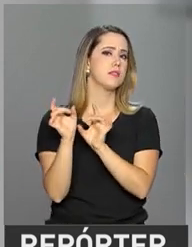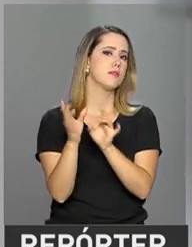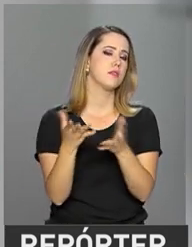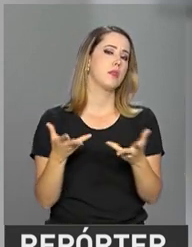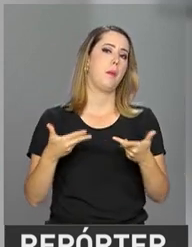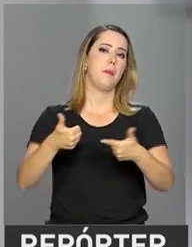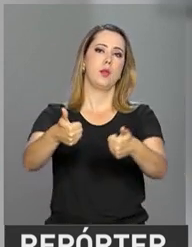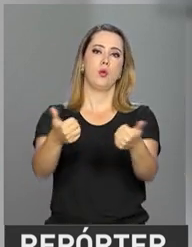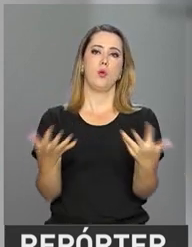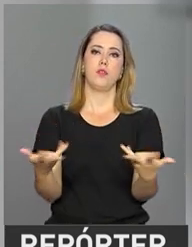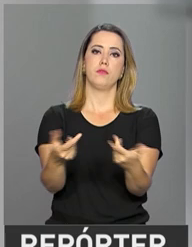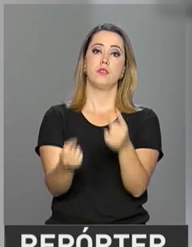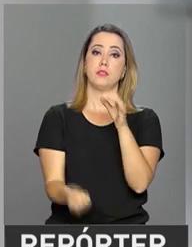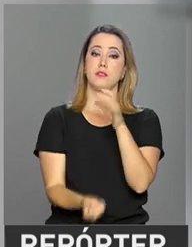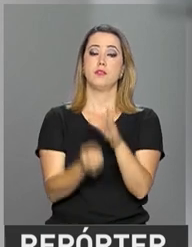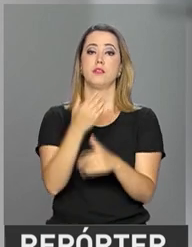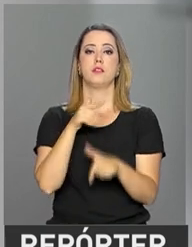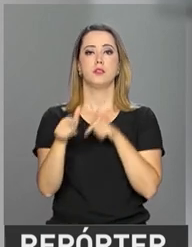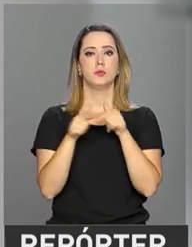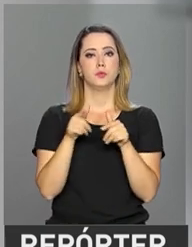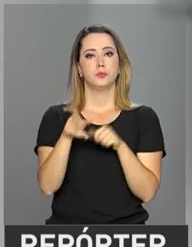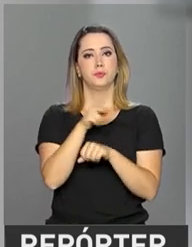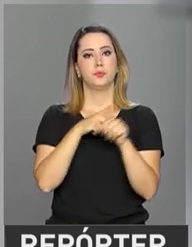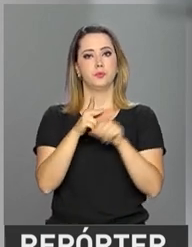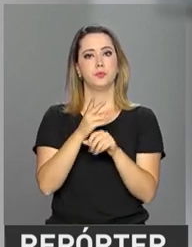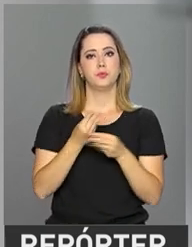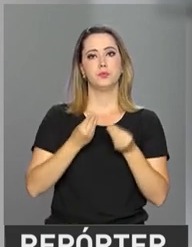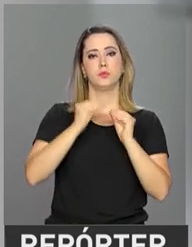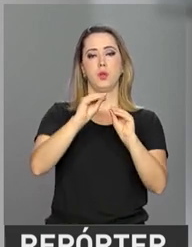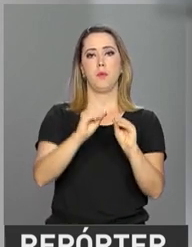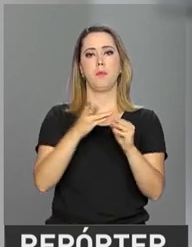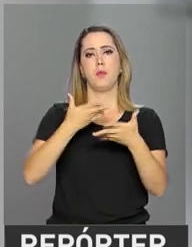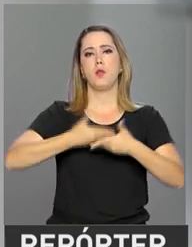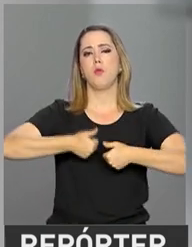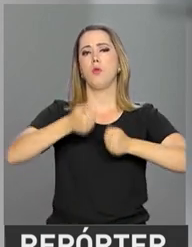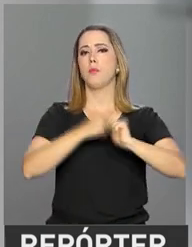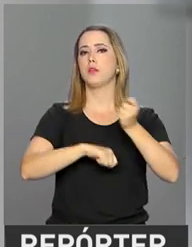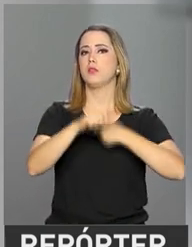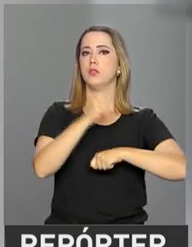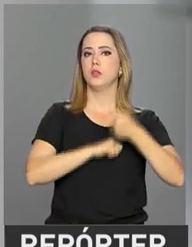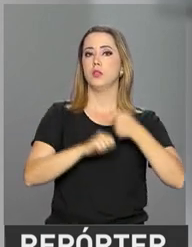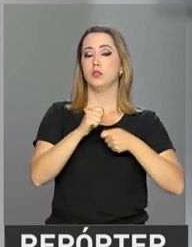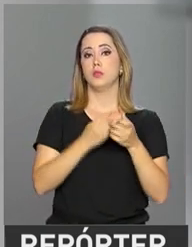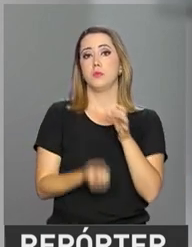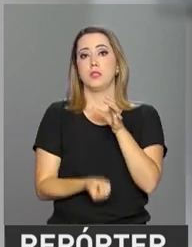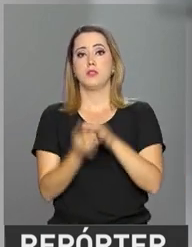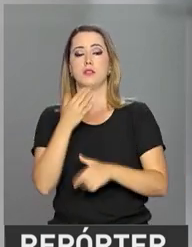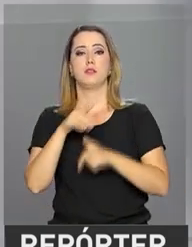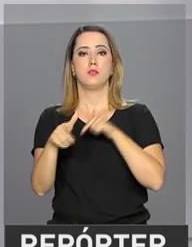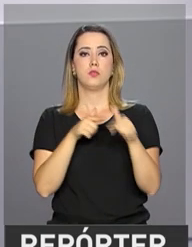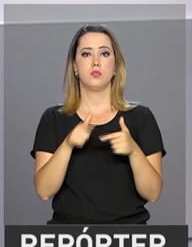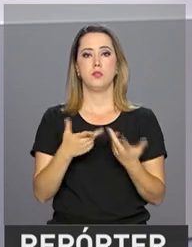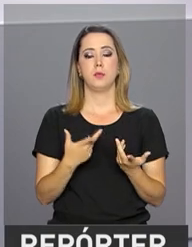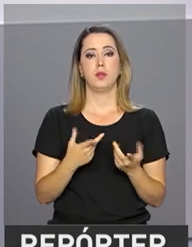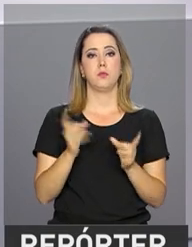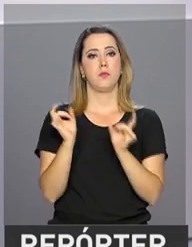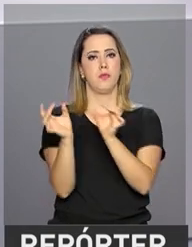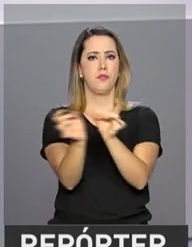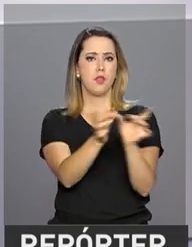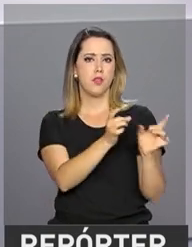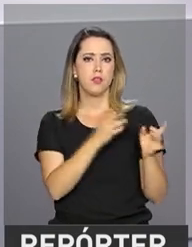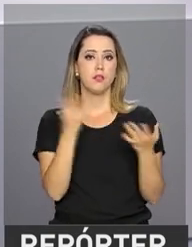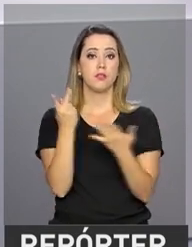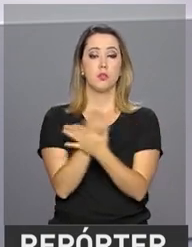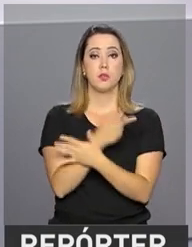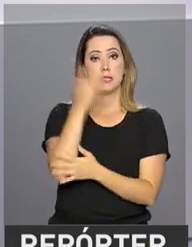eram eficiência emprego para o país o que vai colocar mais gás na economia e resgatar mais postos de trabalho entre leilões marcados